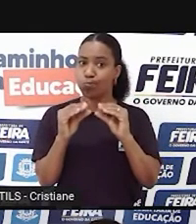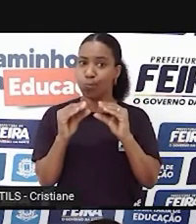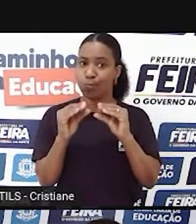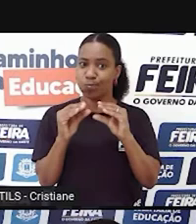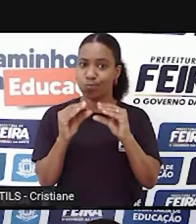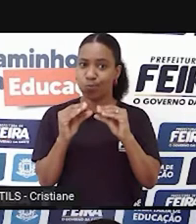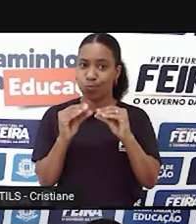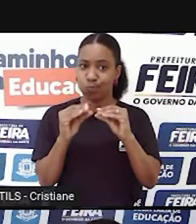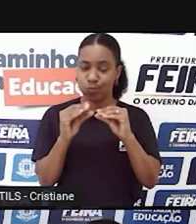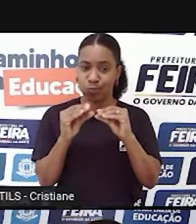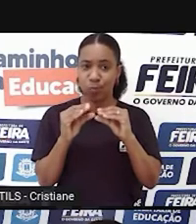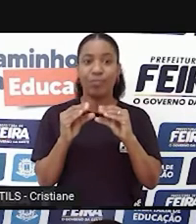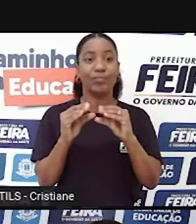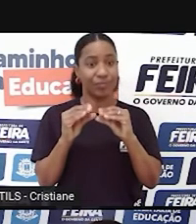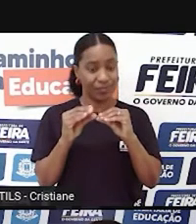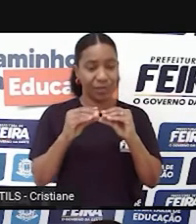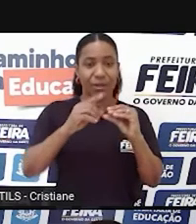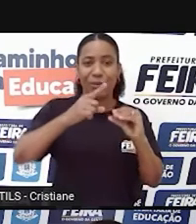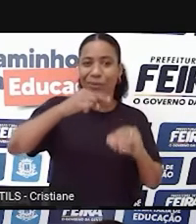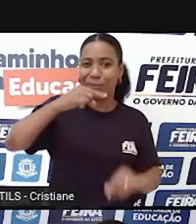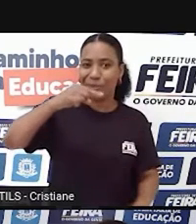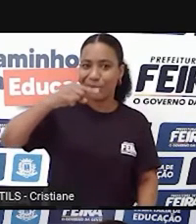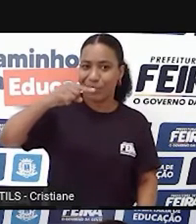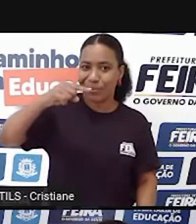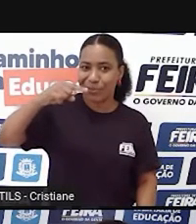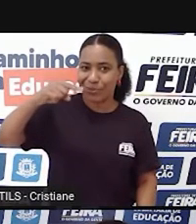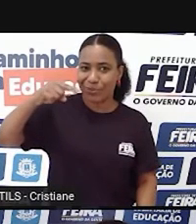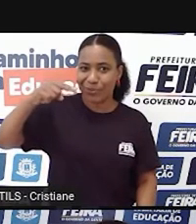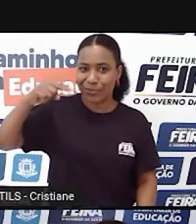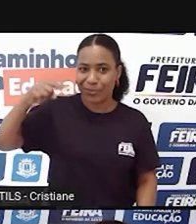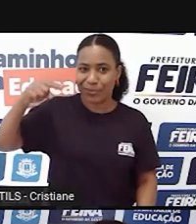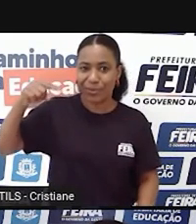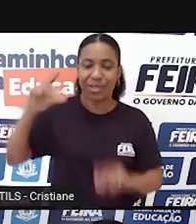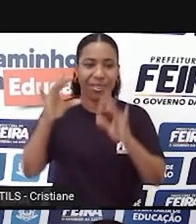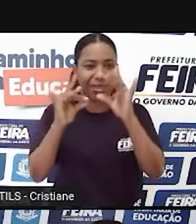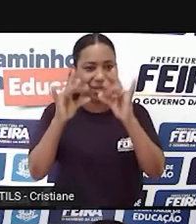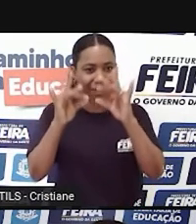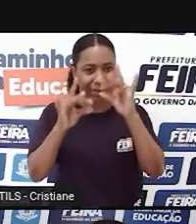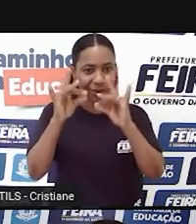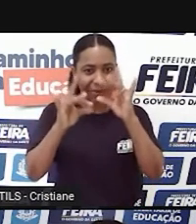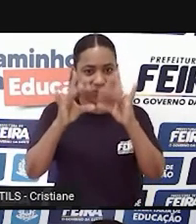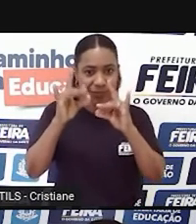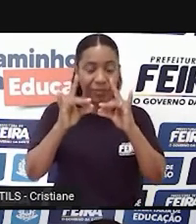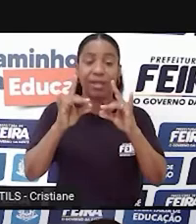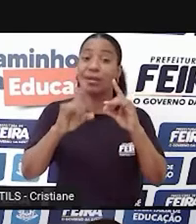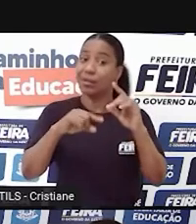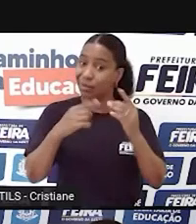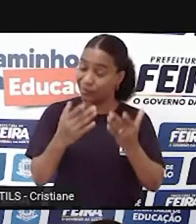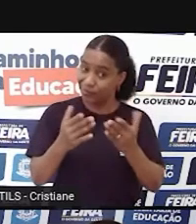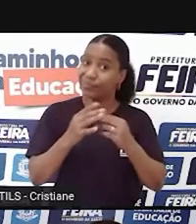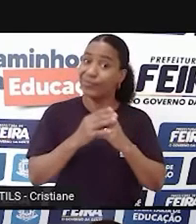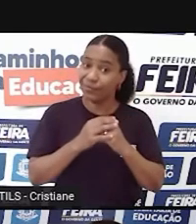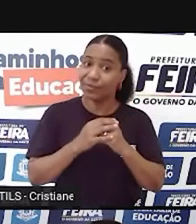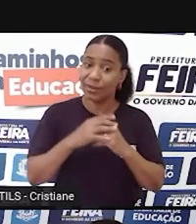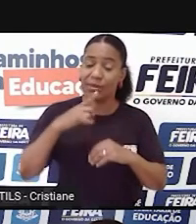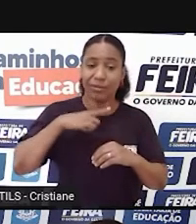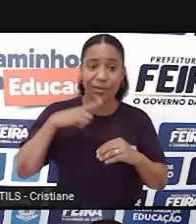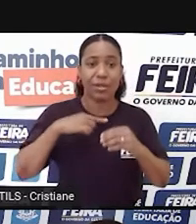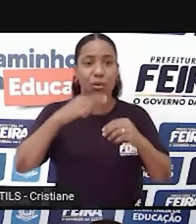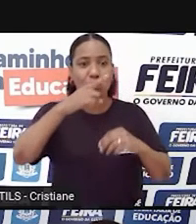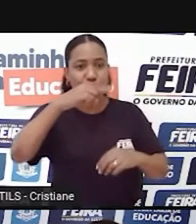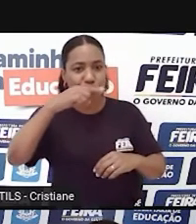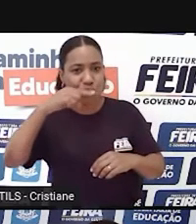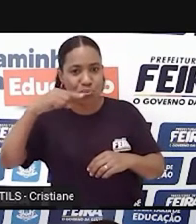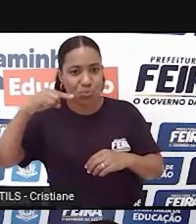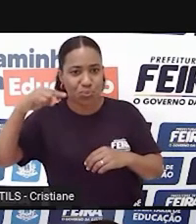que os espermatozoides nadem com mais facilidade. E aí depois que junta todos esses líquidos, né? O espermatozoide,